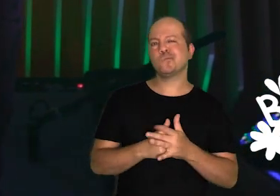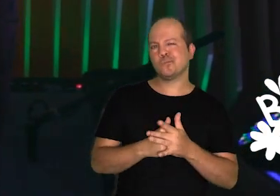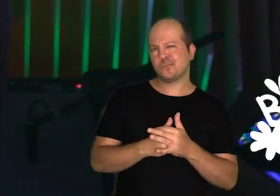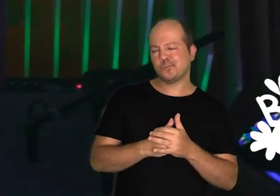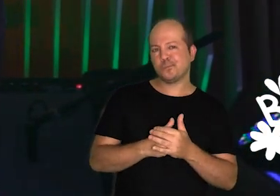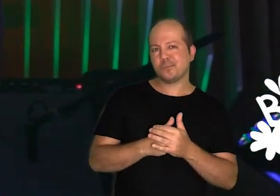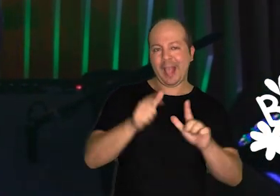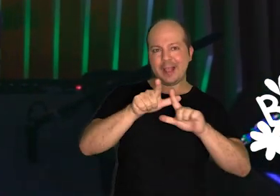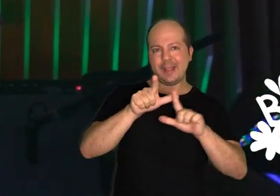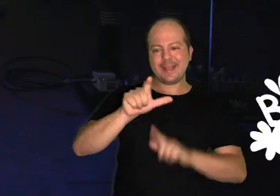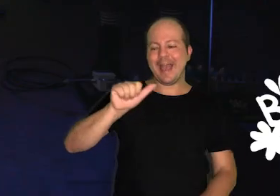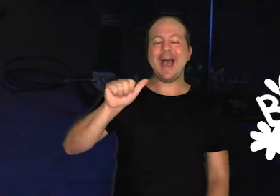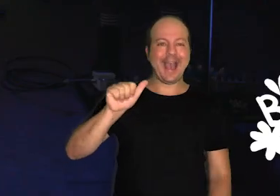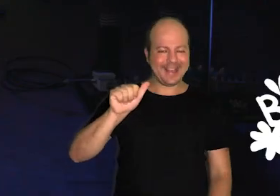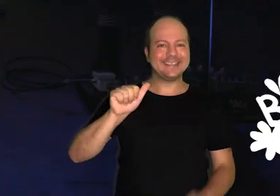A letra A.